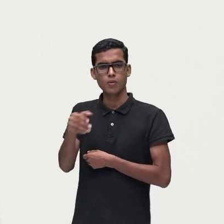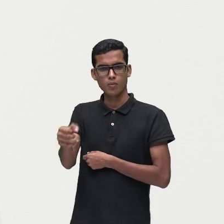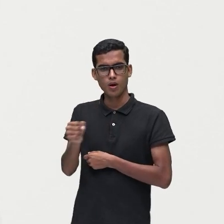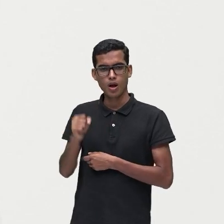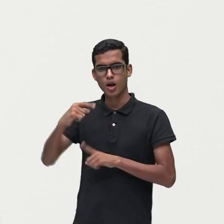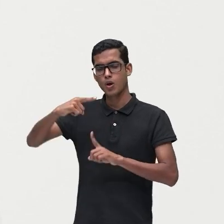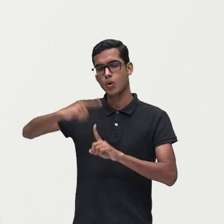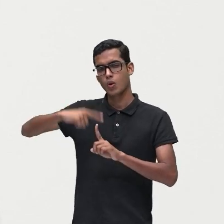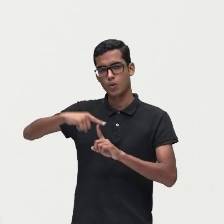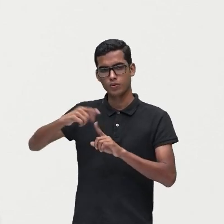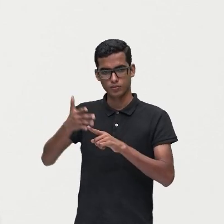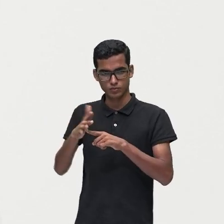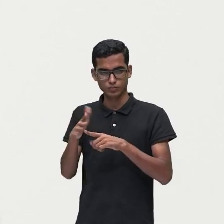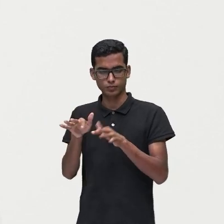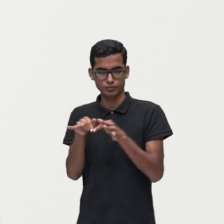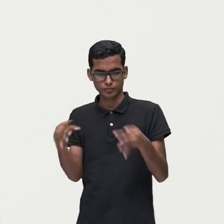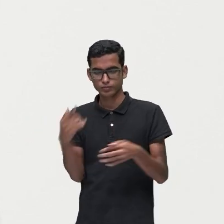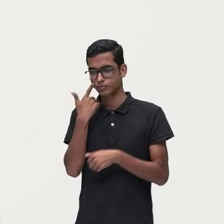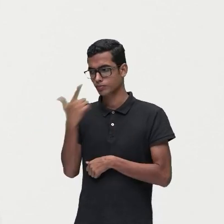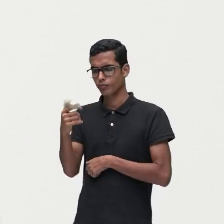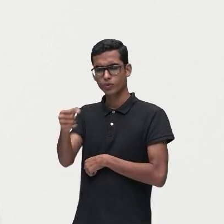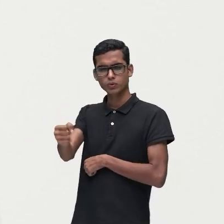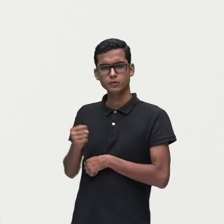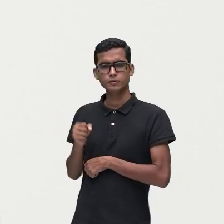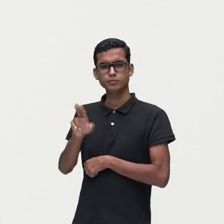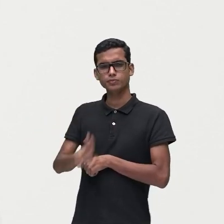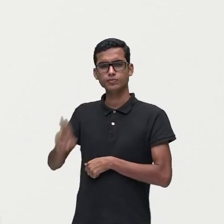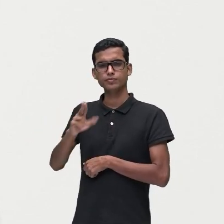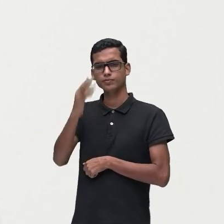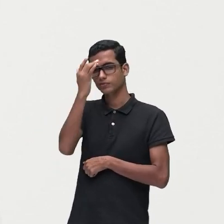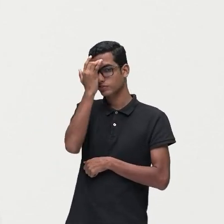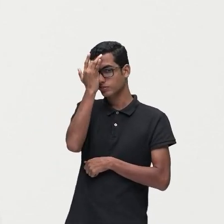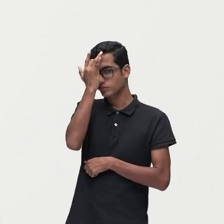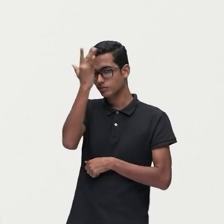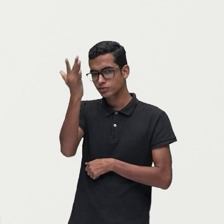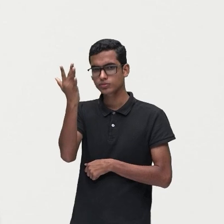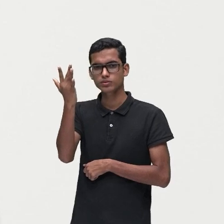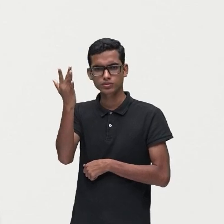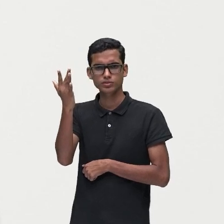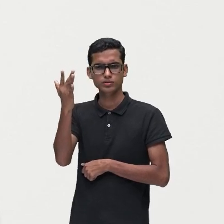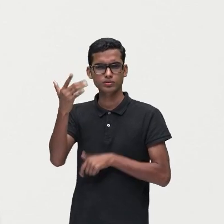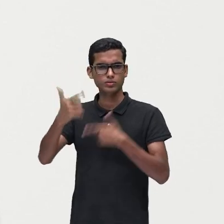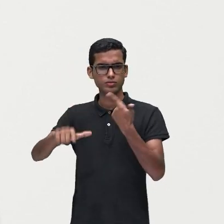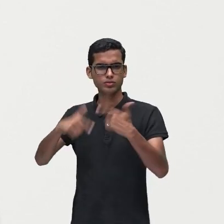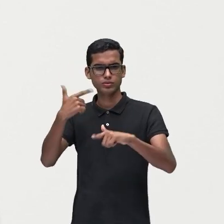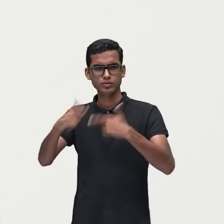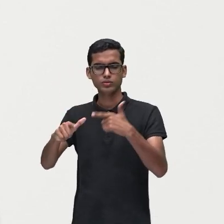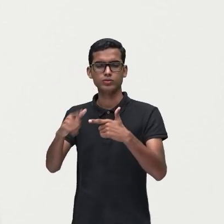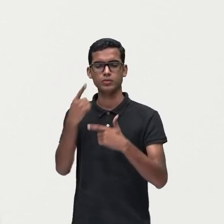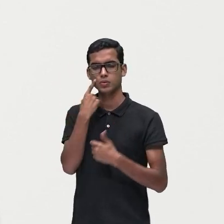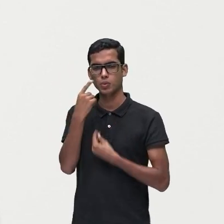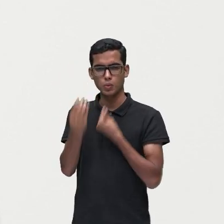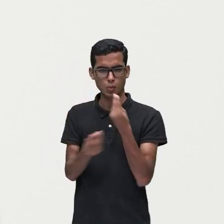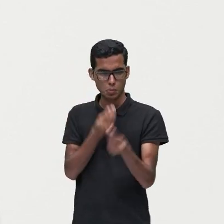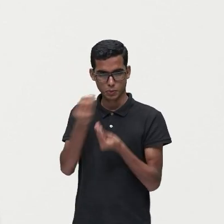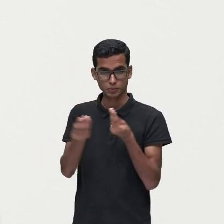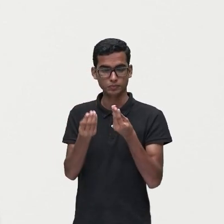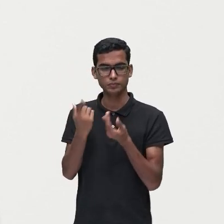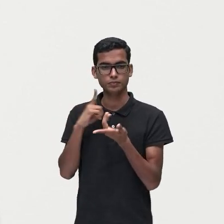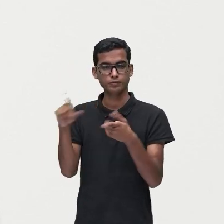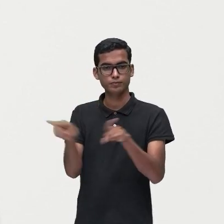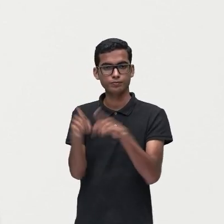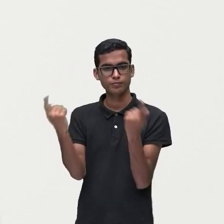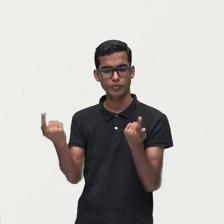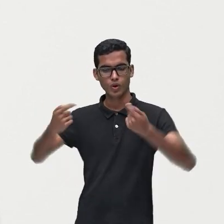tipos de máquinas simples. Ela é utilizada para facilitar a execução de um trabalho e tem a capacidade